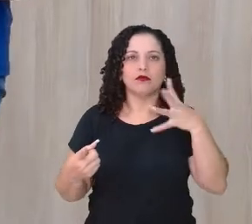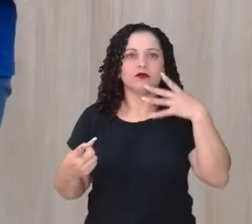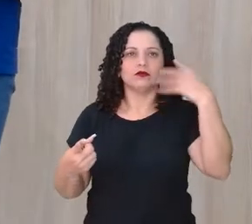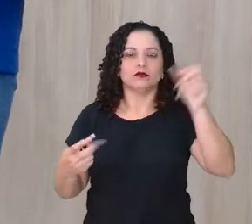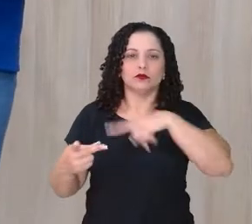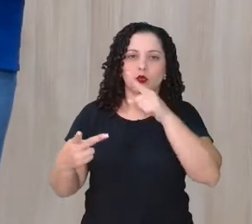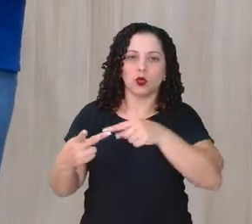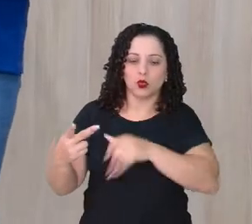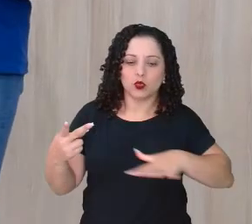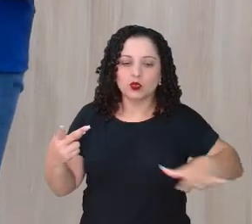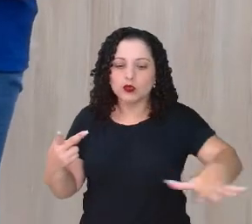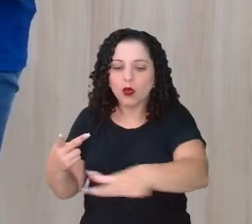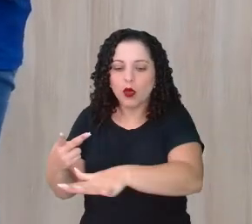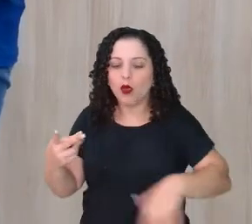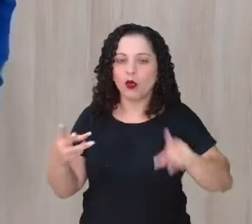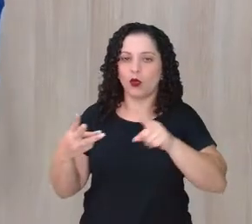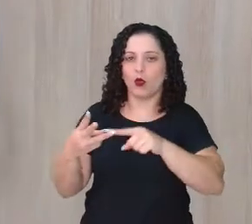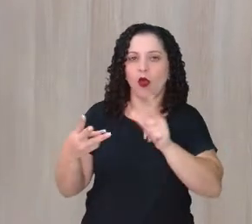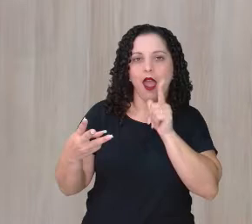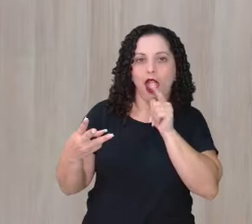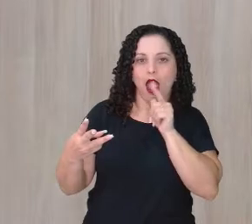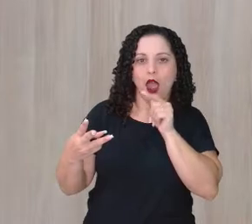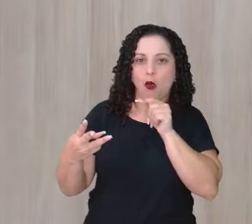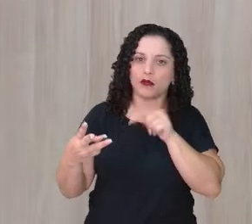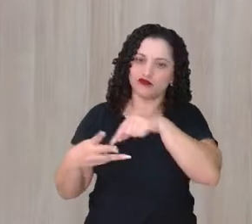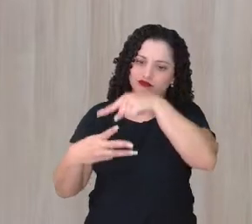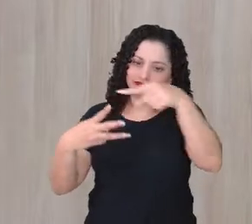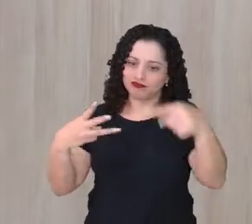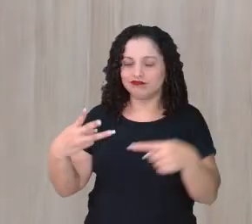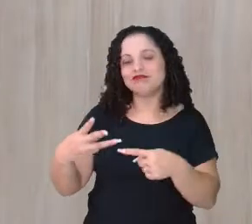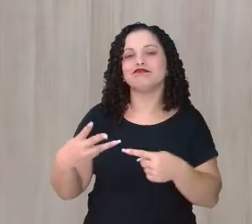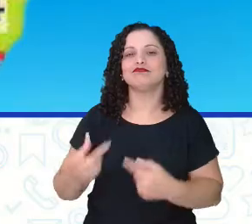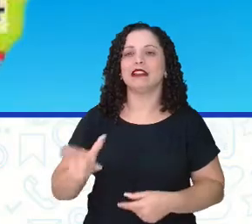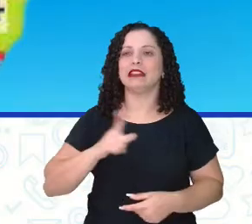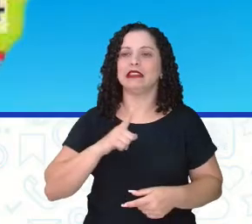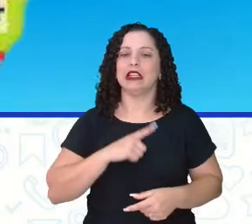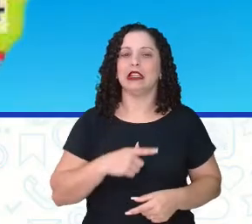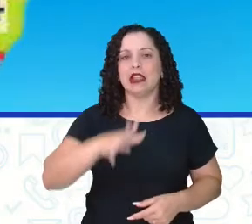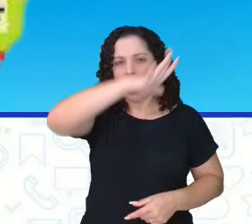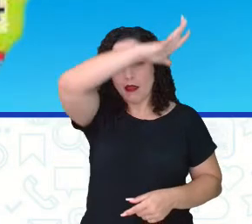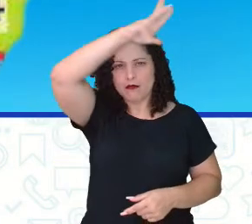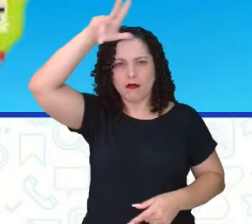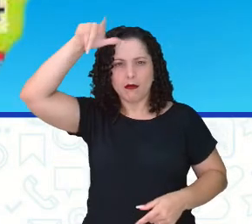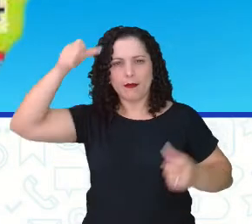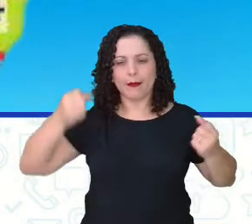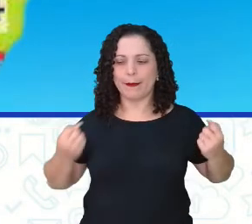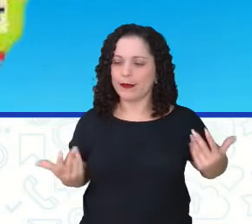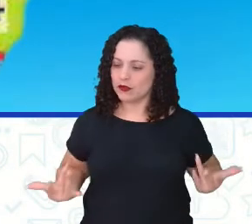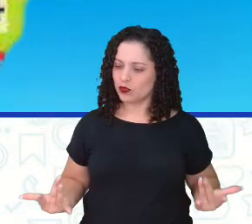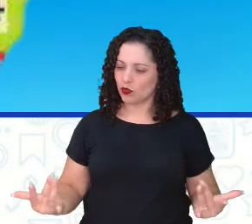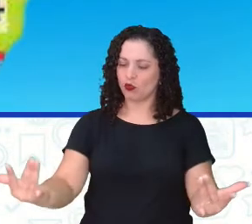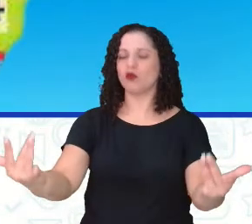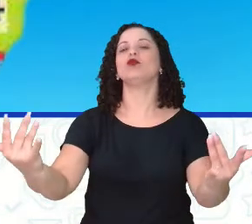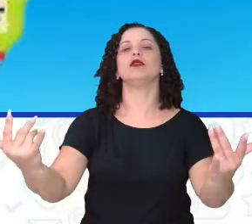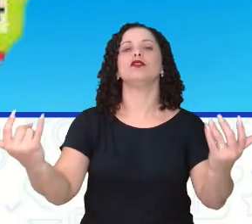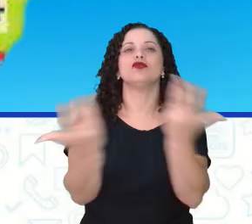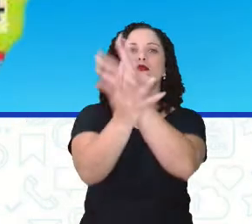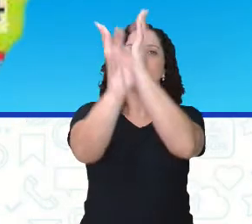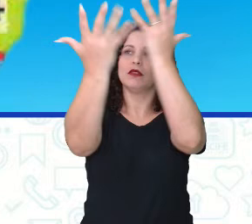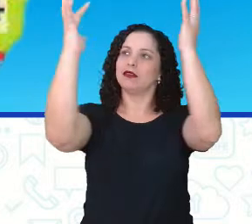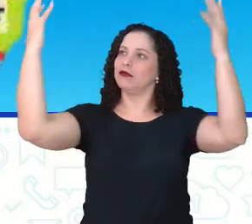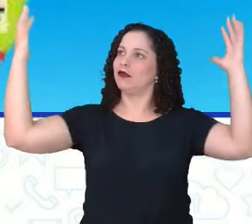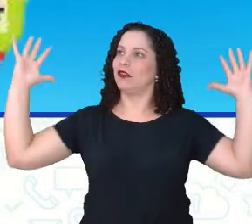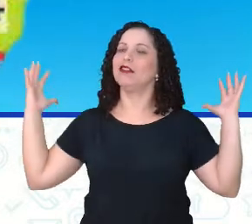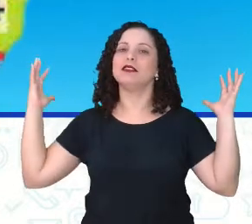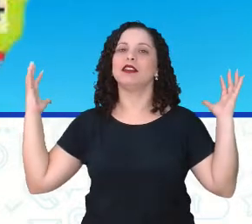aí nós temos, ó, a questão da floresta amazônica, do cerrado, da caatinga, da Mata Atlântica,